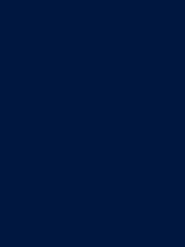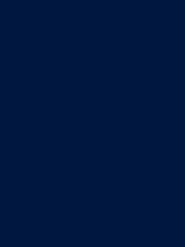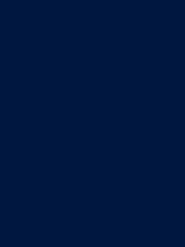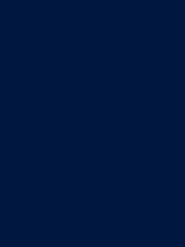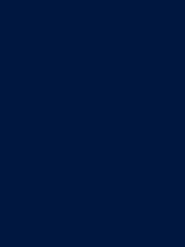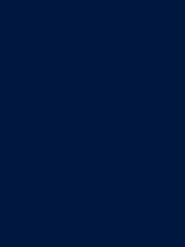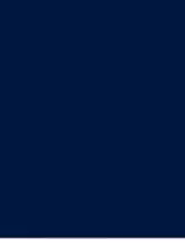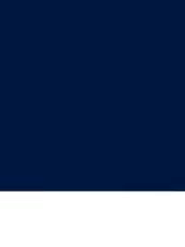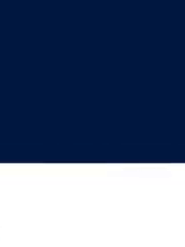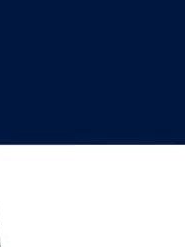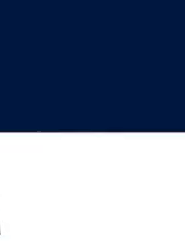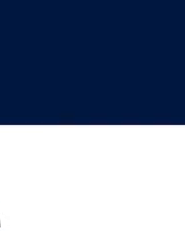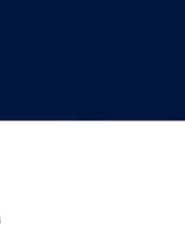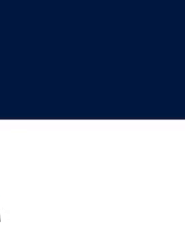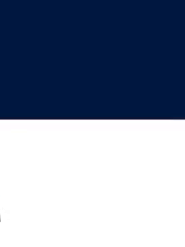Eliardo.